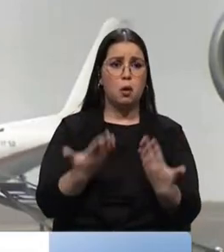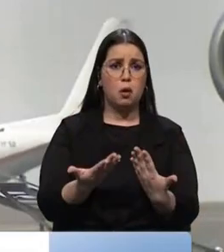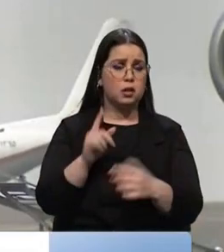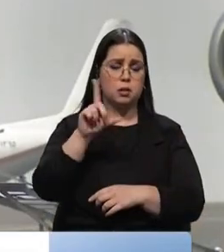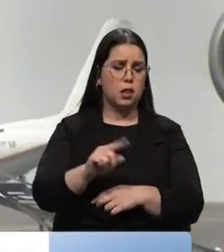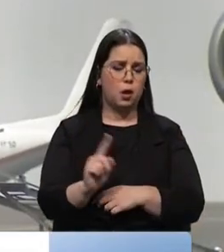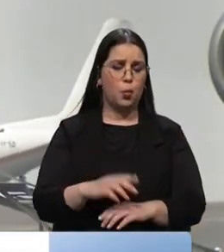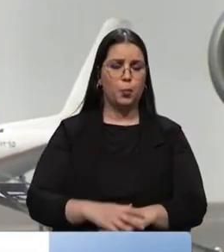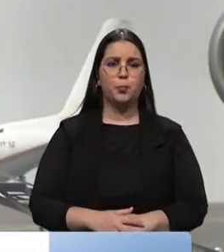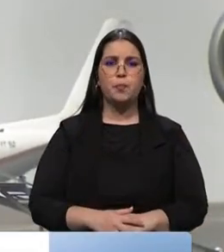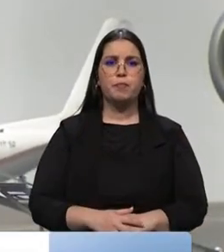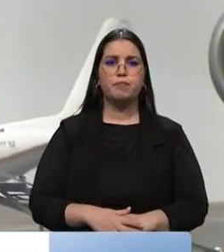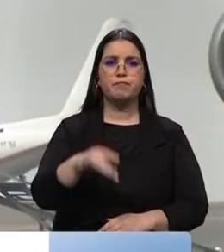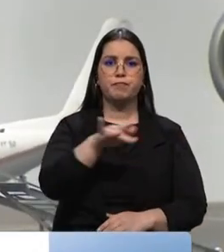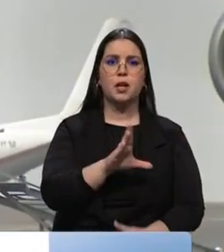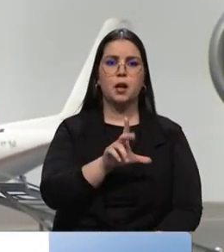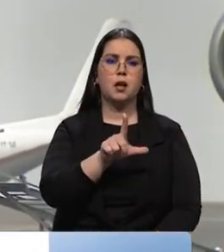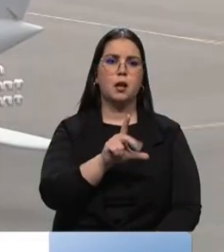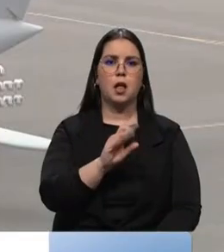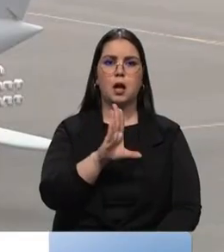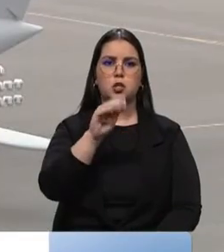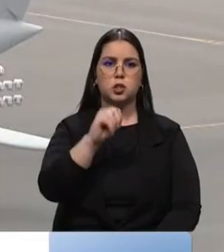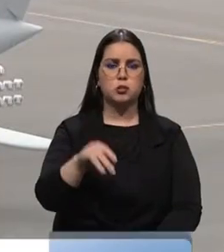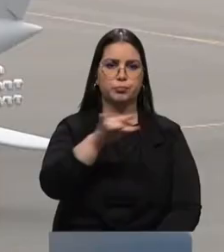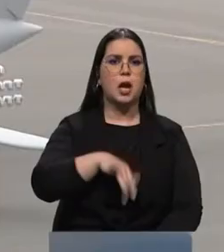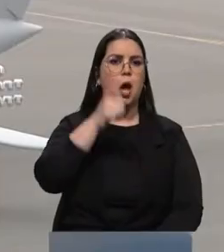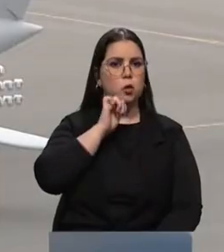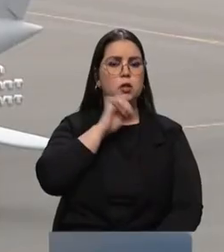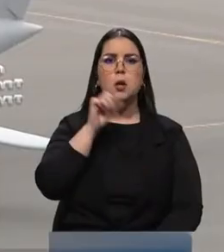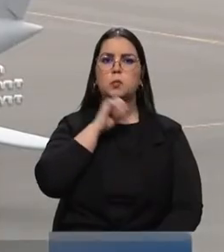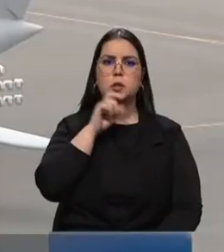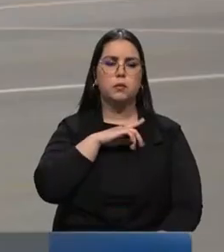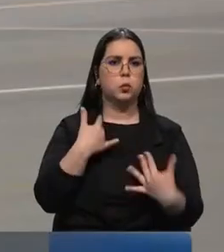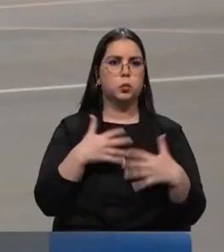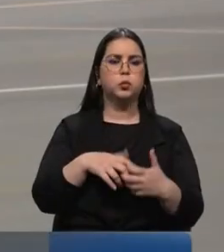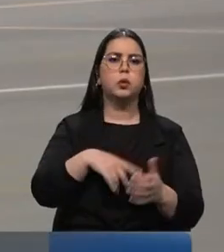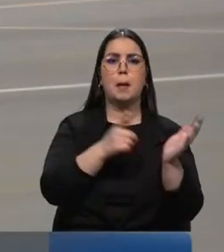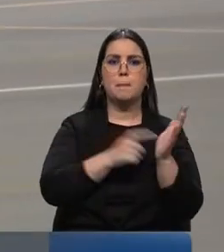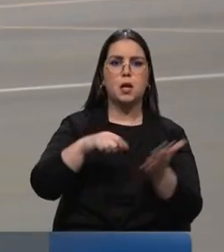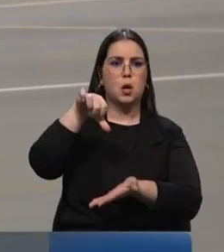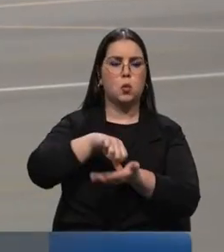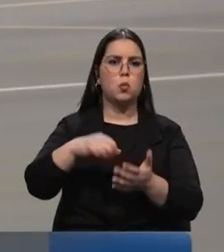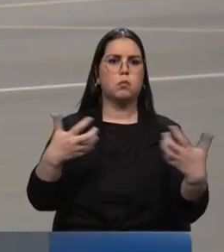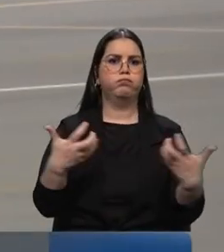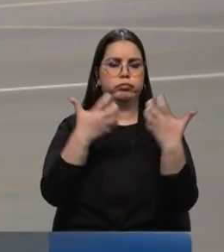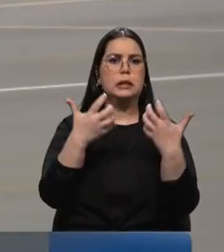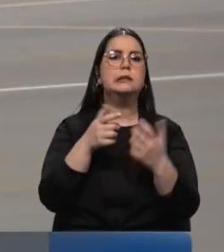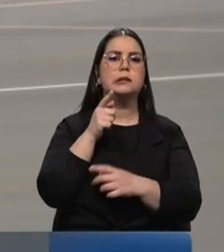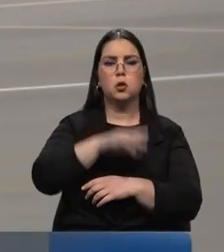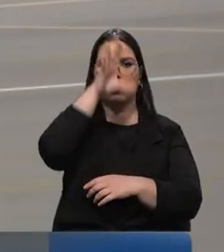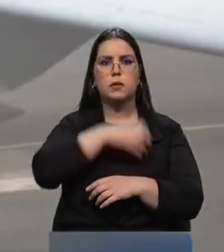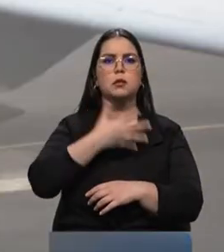ser. Com a base das Lajes na rota de um possível conflito entre os Estados Unidos e o Irão, o governo garante